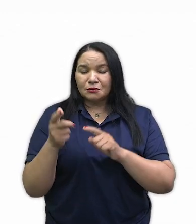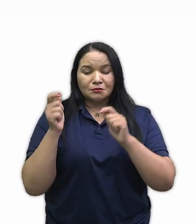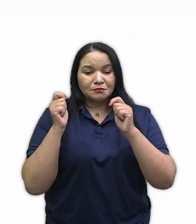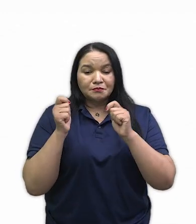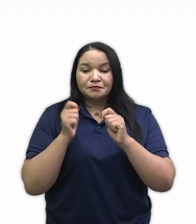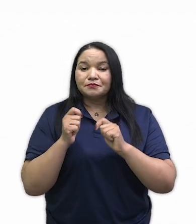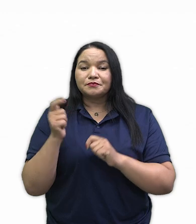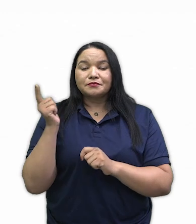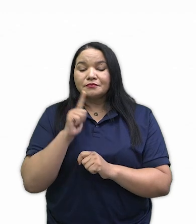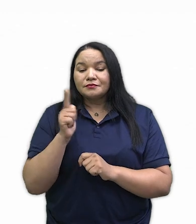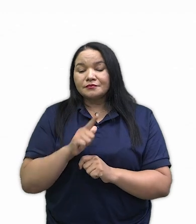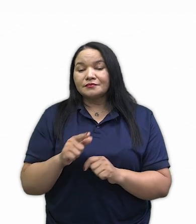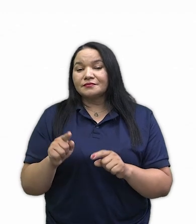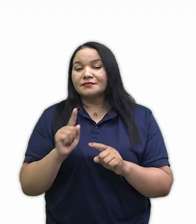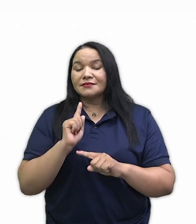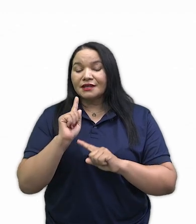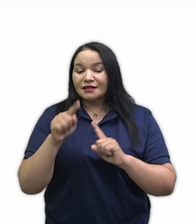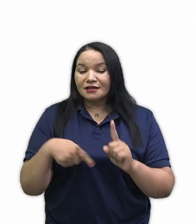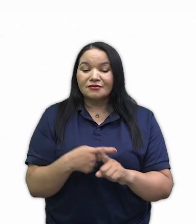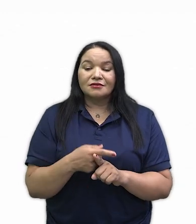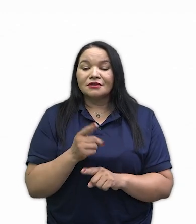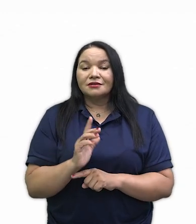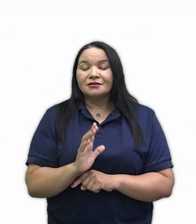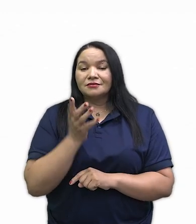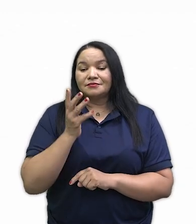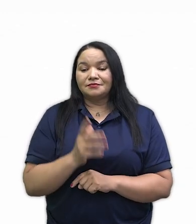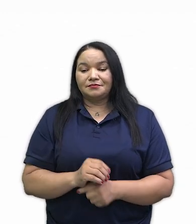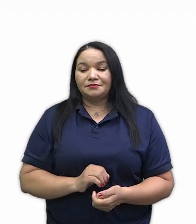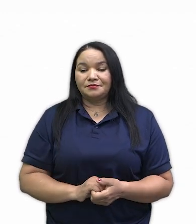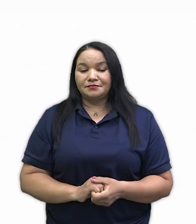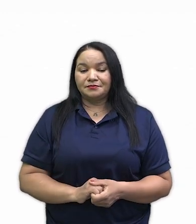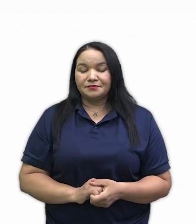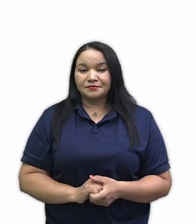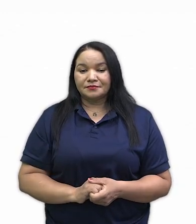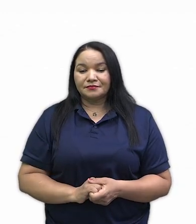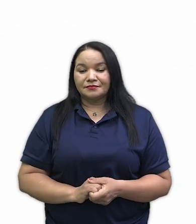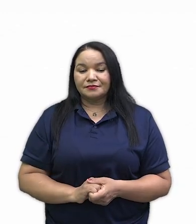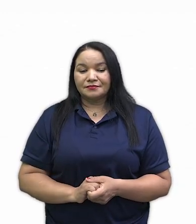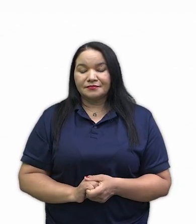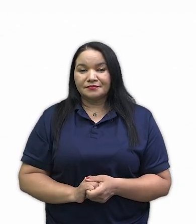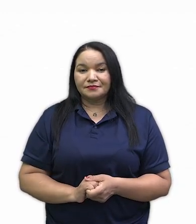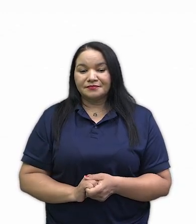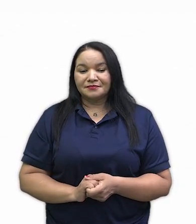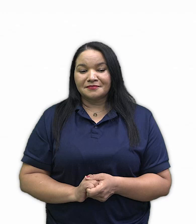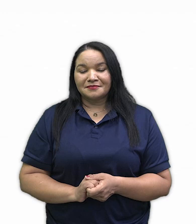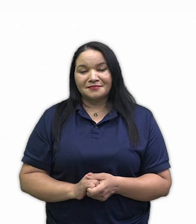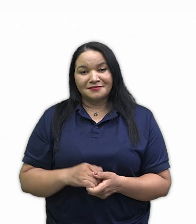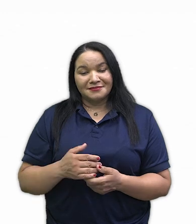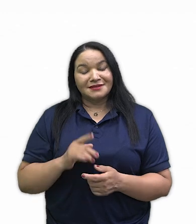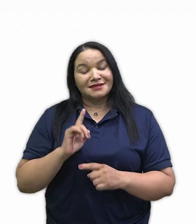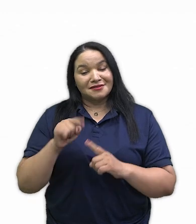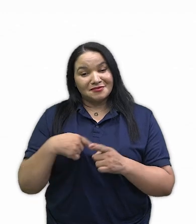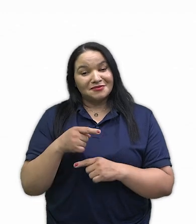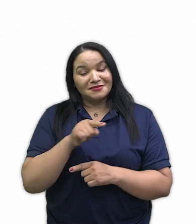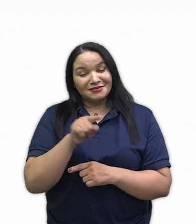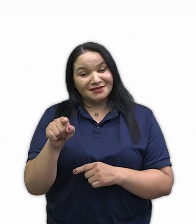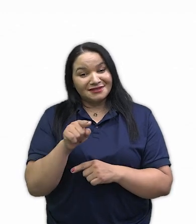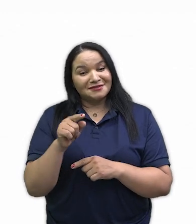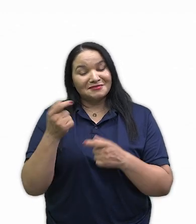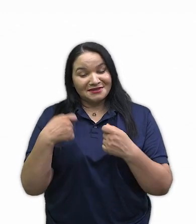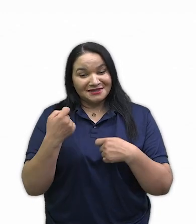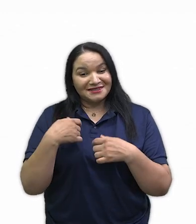E aí, depois disso, vem o grande clímax do filme, que eu não vou estragar para vocês. Vocês vão ter